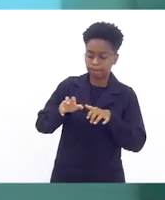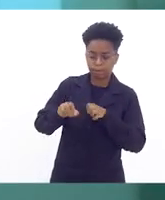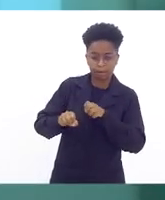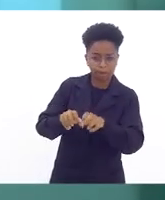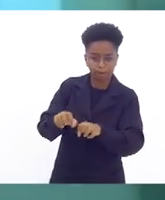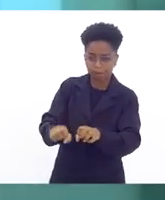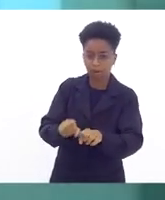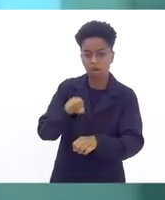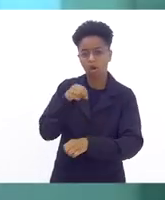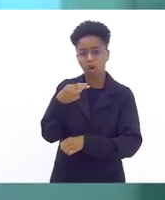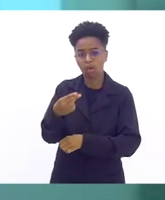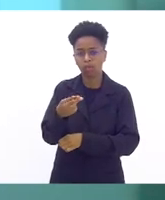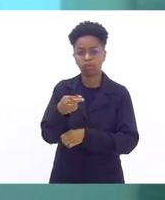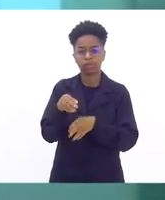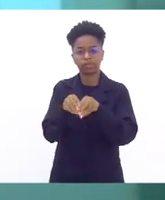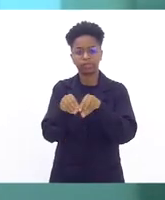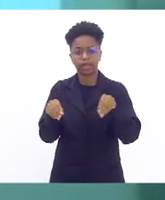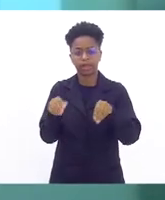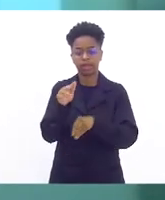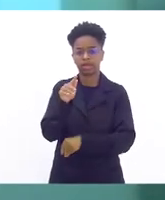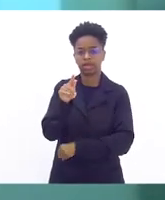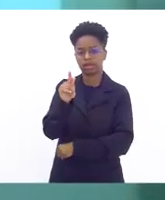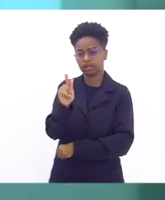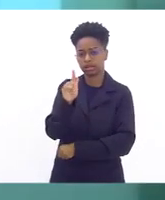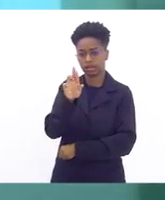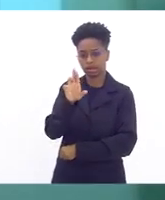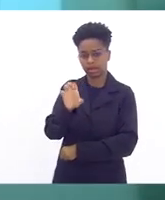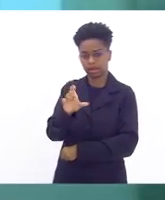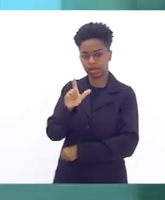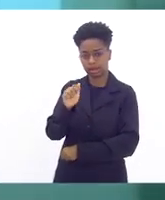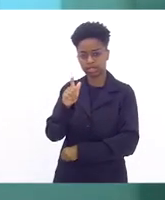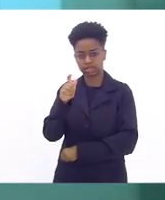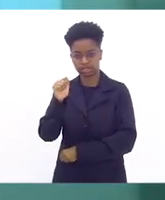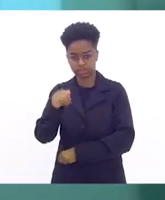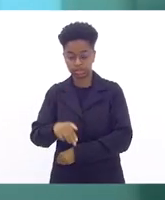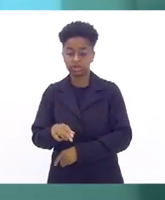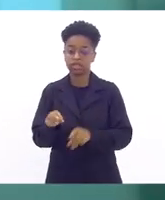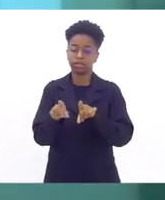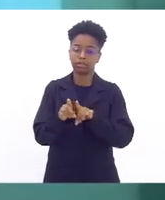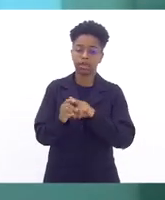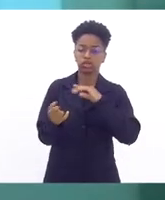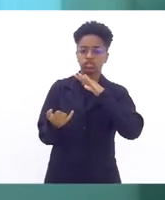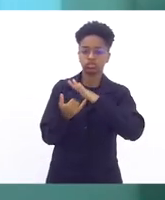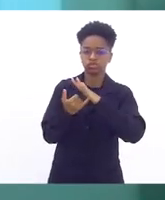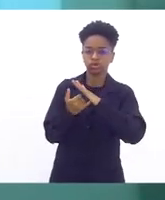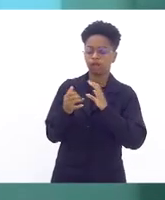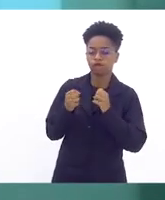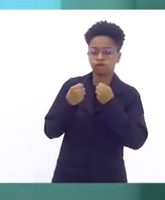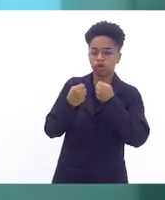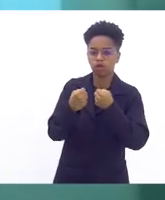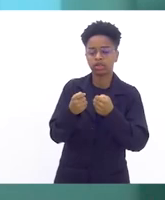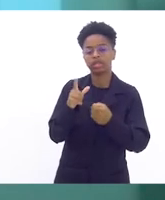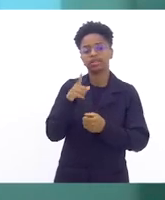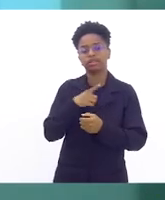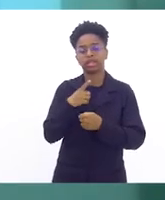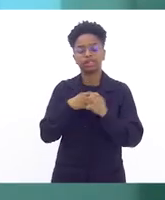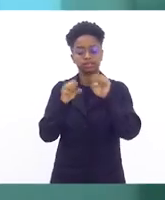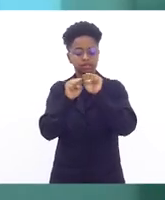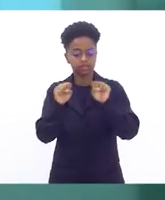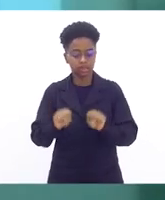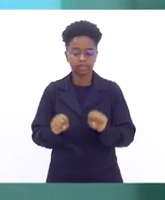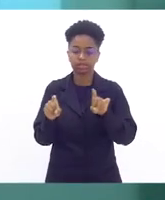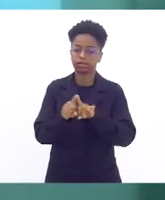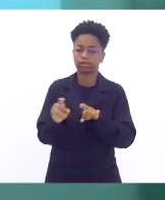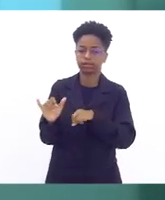grilagem de terras fortalecimento institucional equipamentos e sistemas para